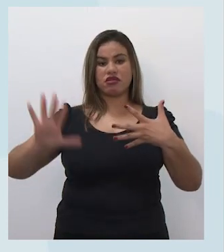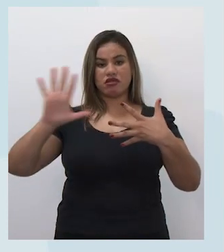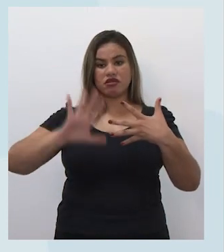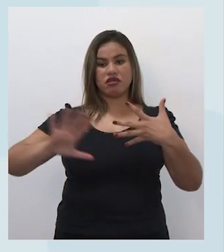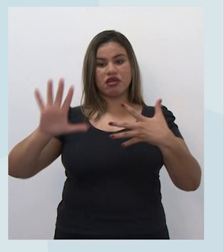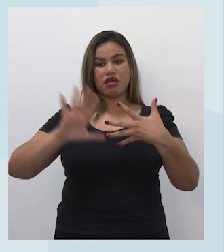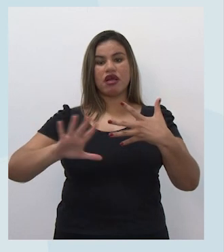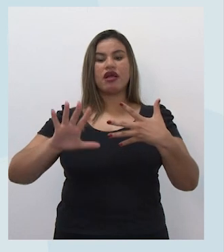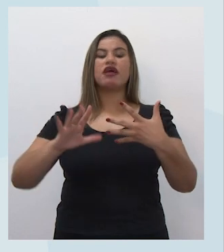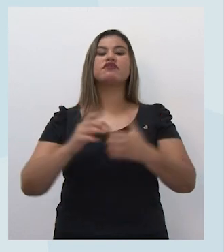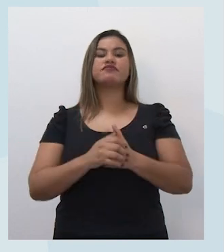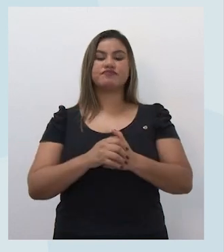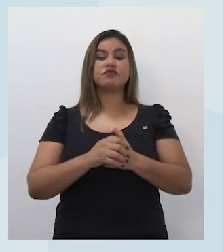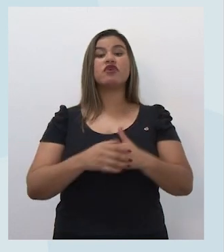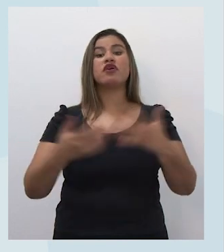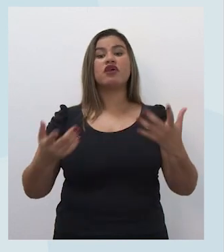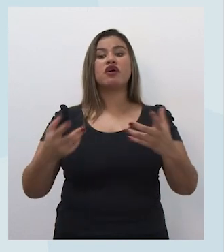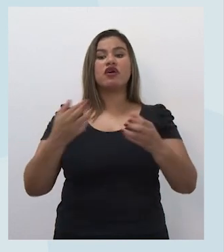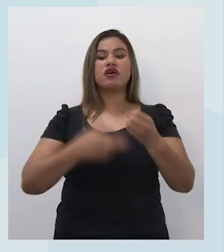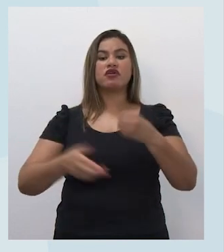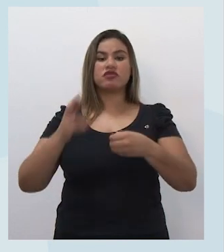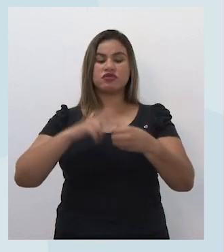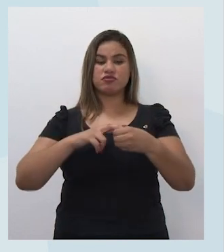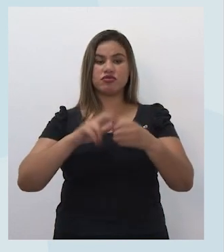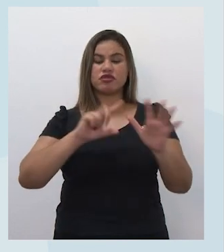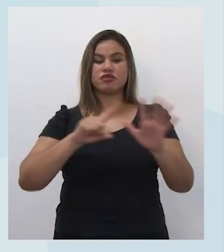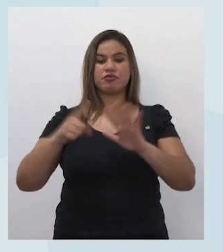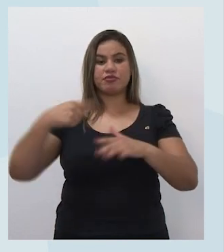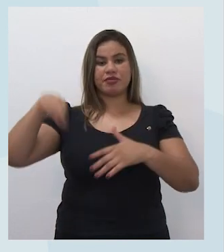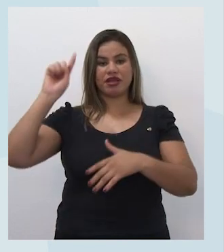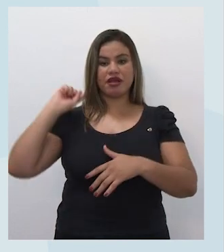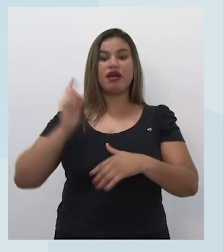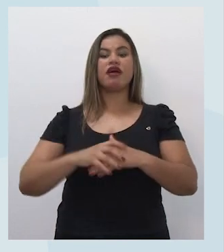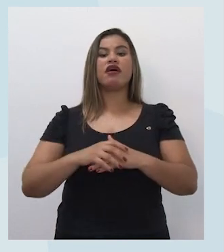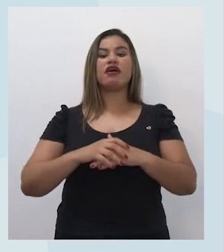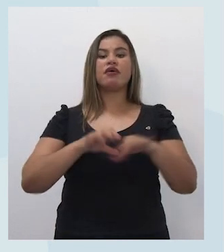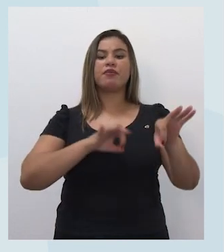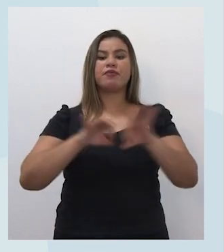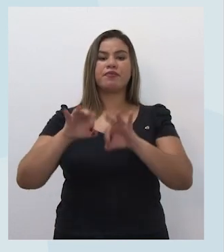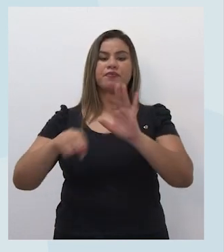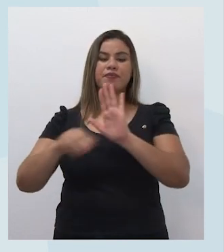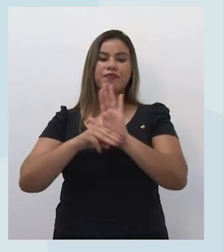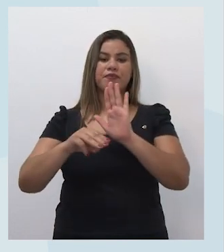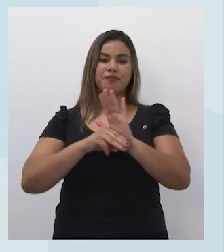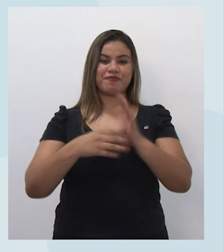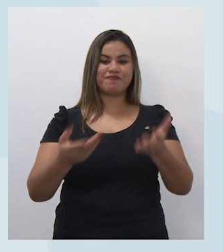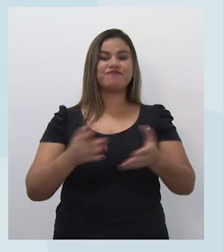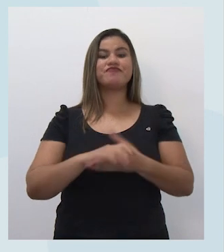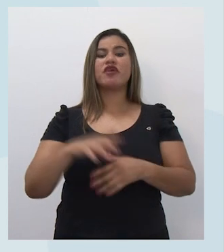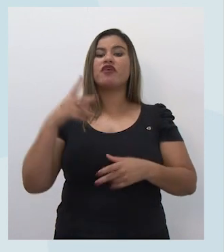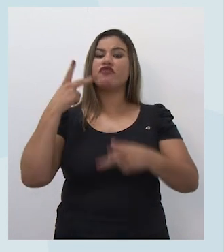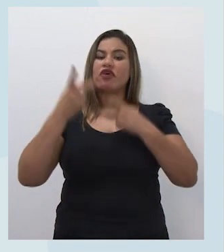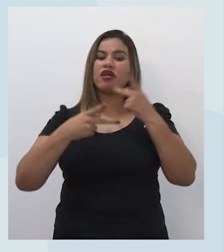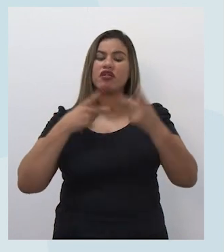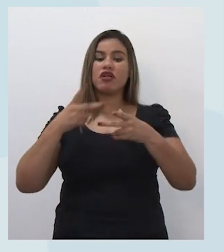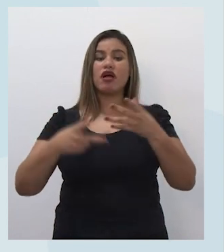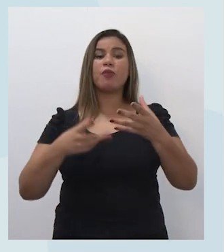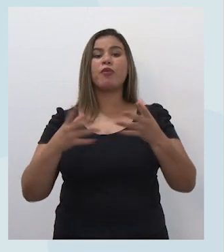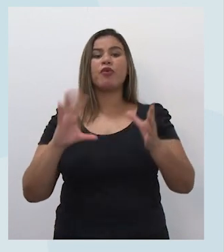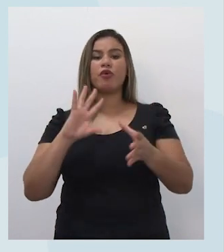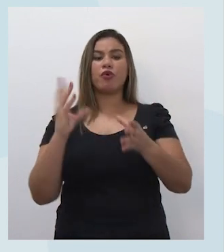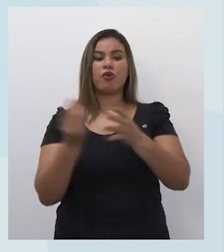multiletramentos, retomada de conceitos trabalhados na semana 1, aprendizagem baseada em projetos, falamos rapidamente sobre